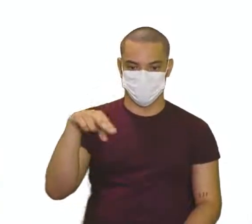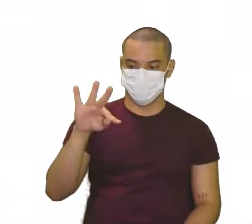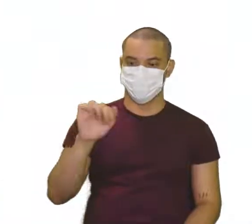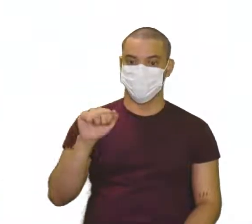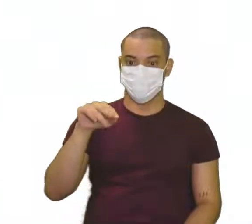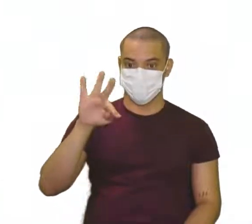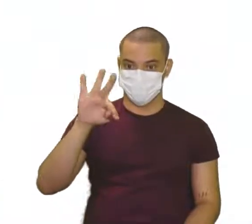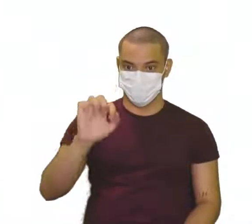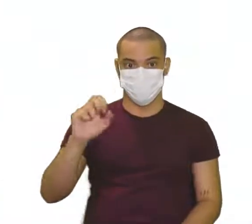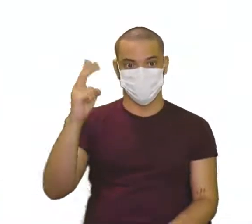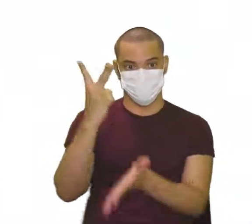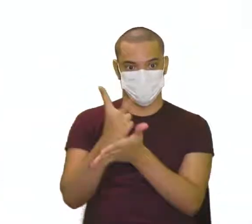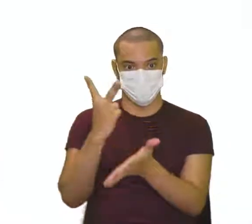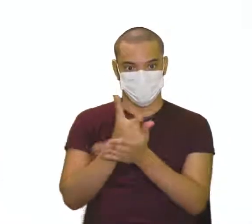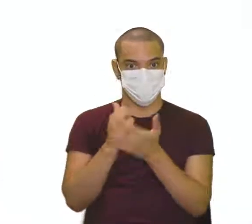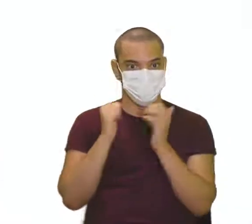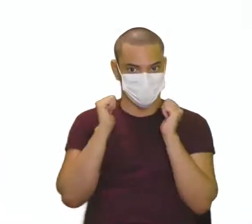Fechou?